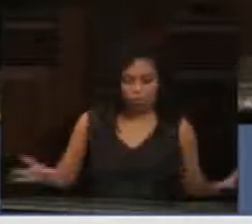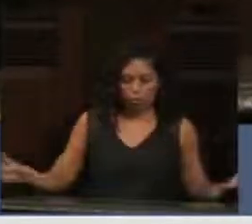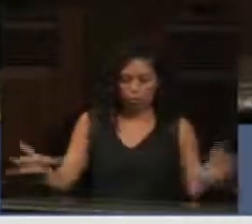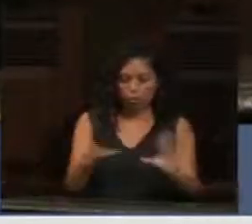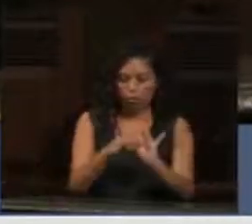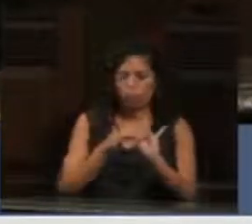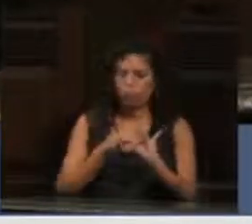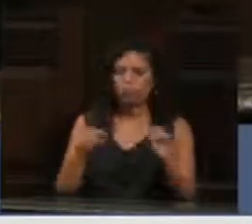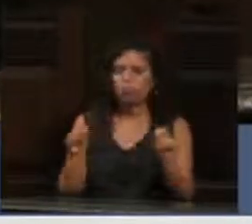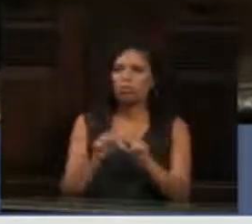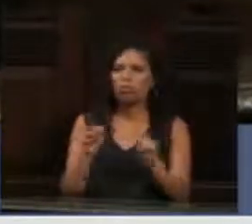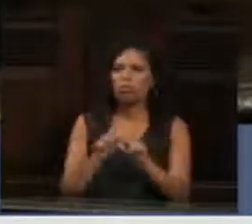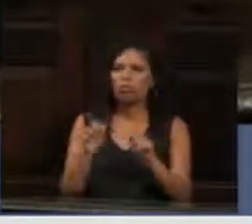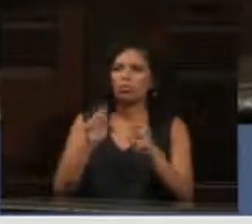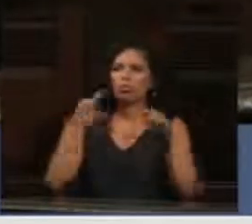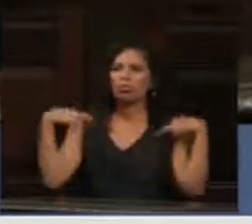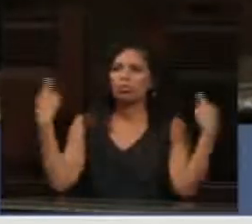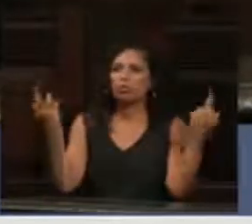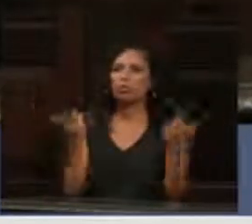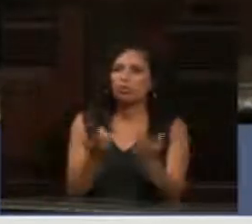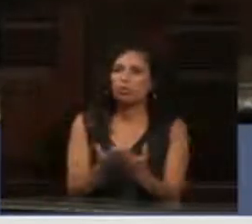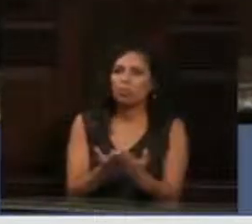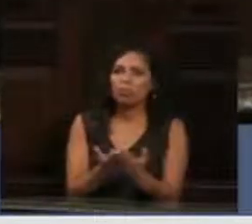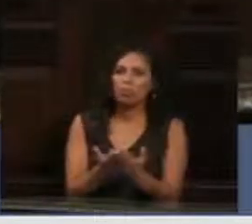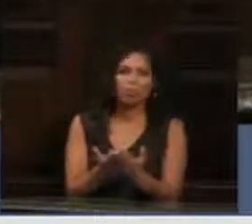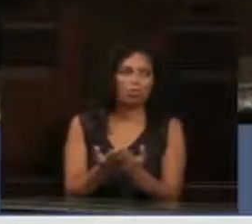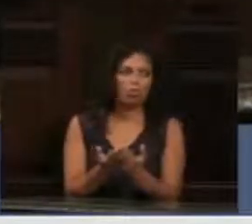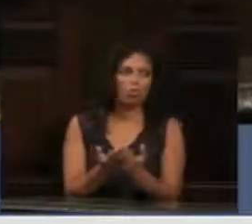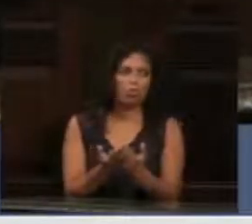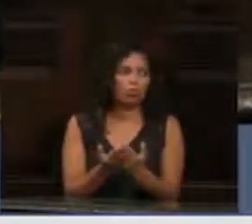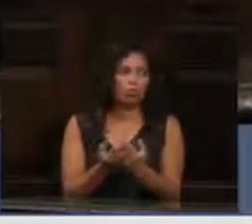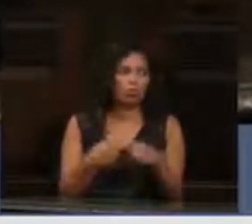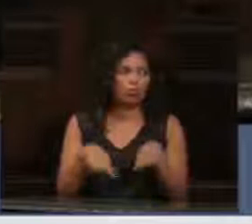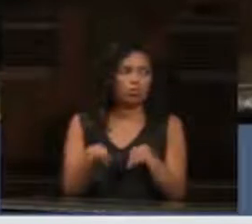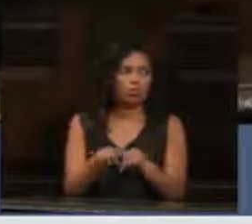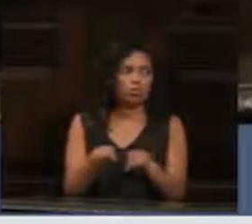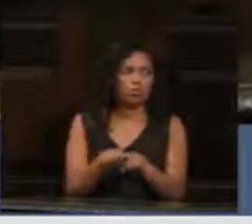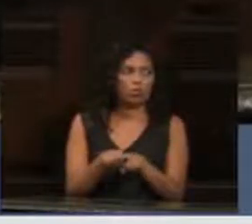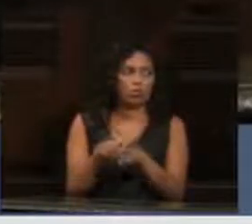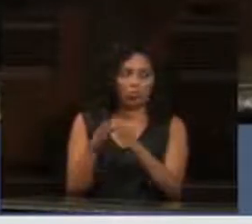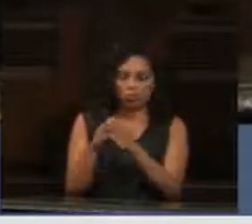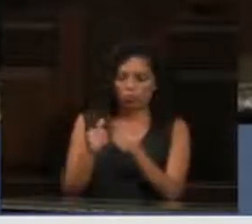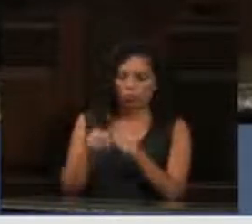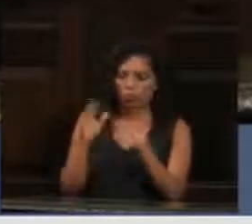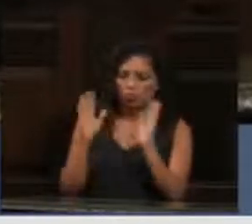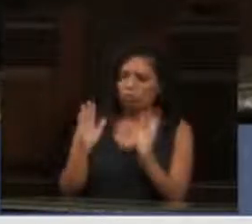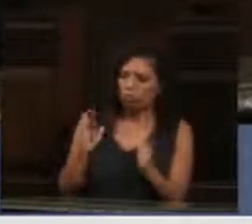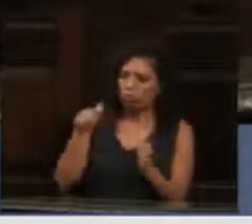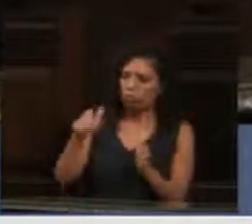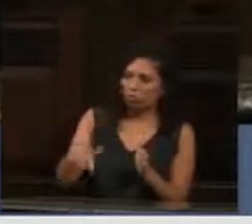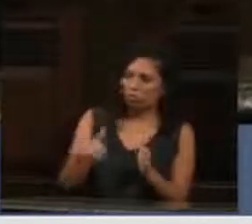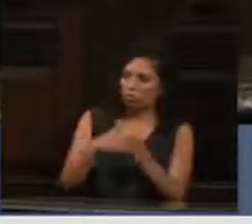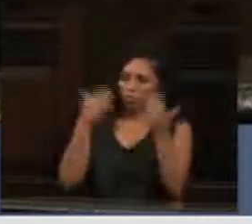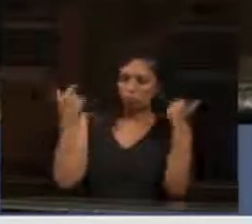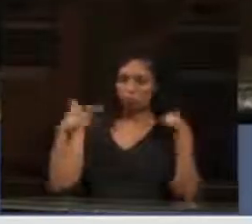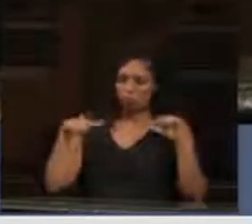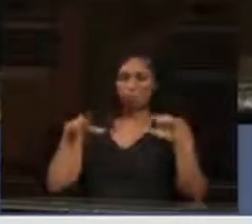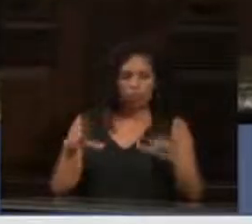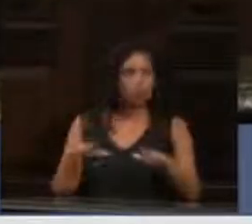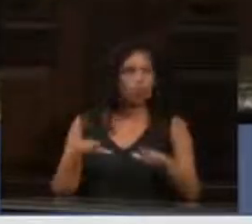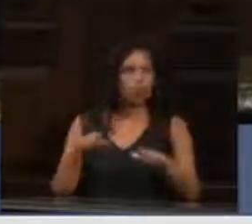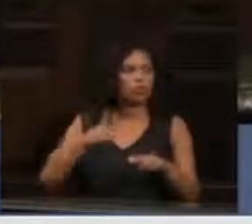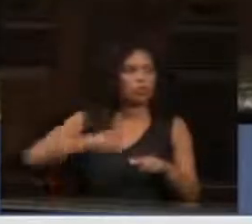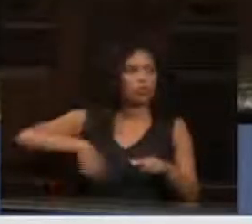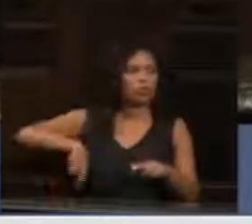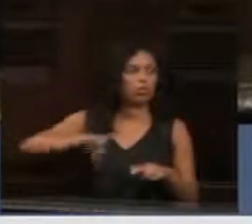máximo amanhã de manhã, como farei com o deputado Gustavo Schmidt. Já fizemos uma pré-reserva do plenário, comunicaria a data a Vossa Excelência, para que a gente possa